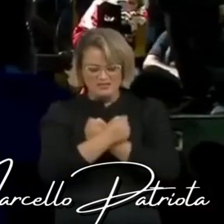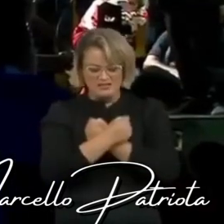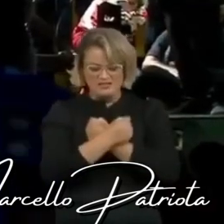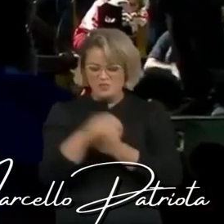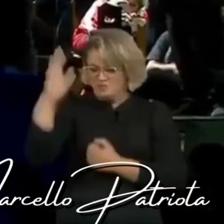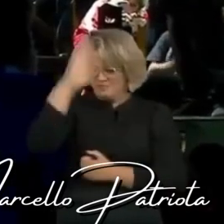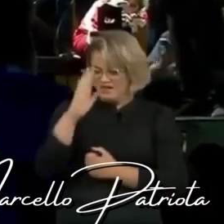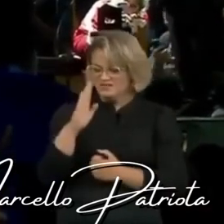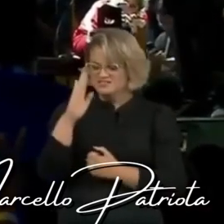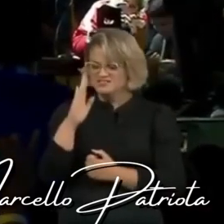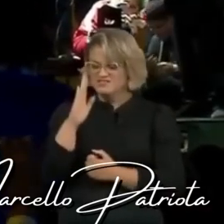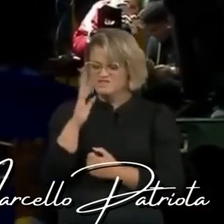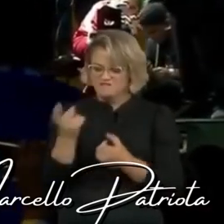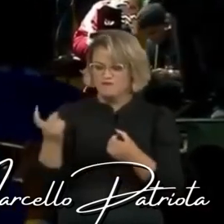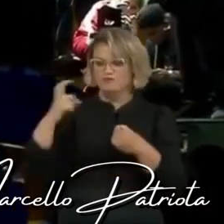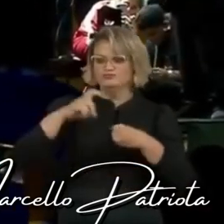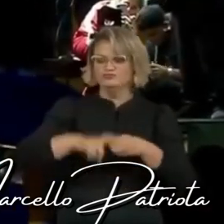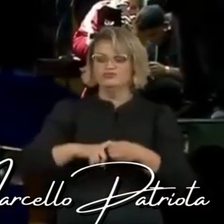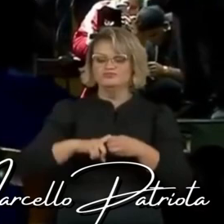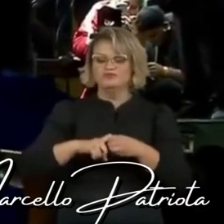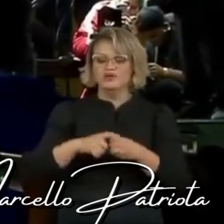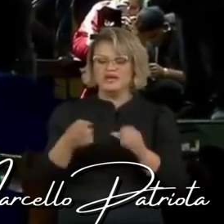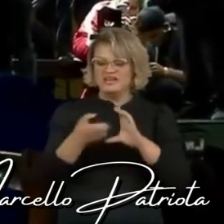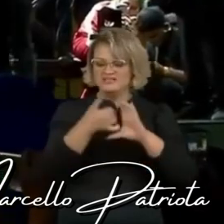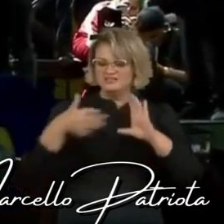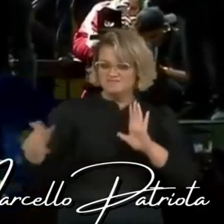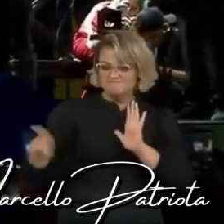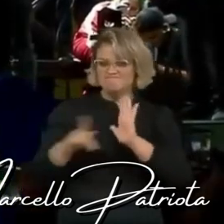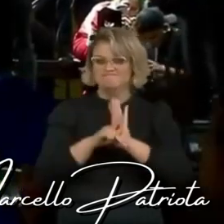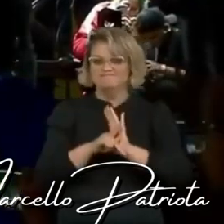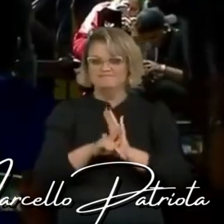voltando, este é o nosso país.